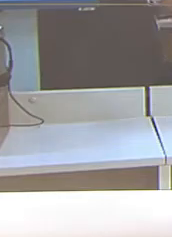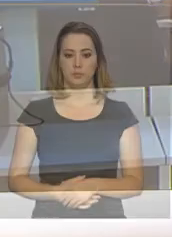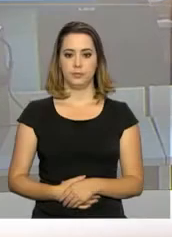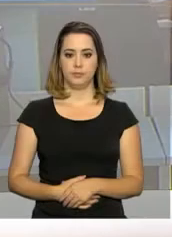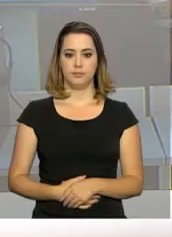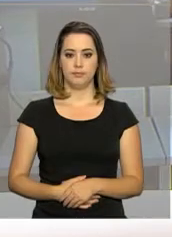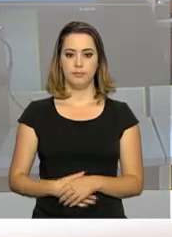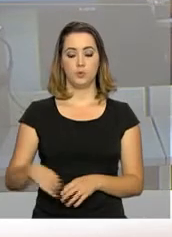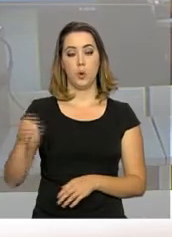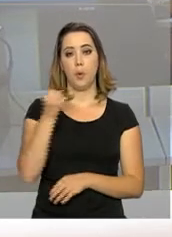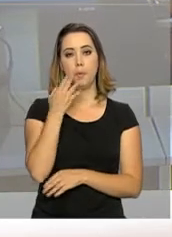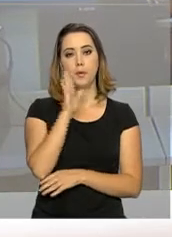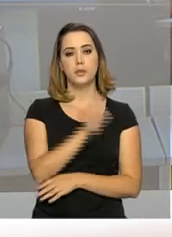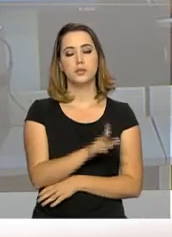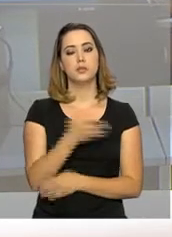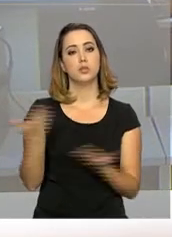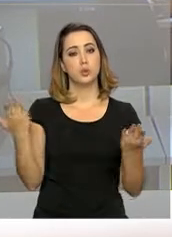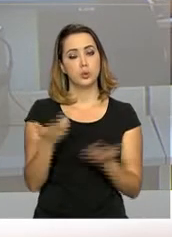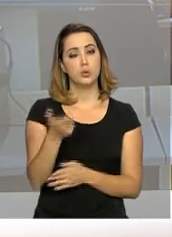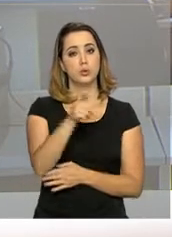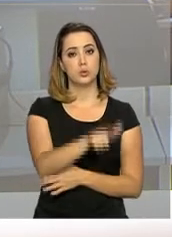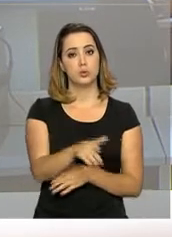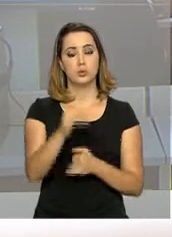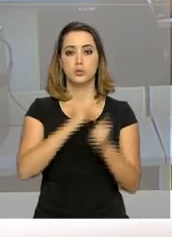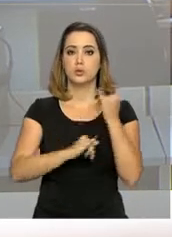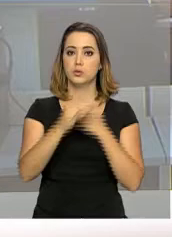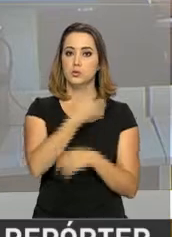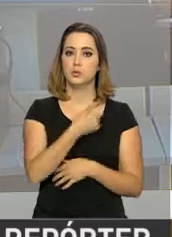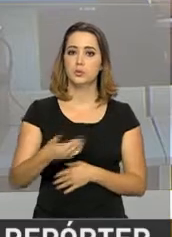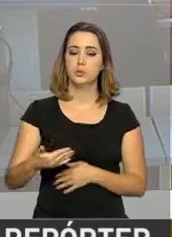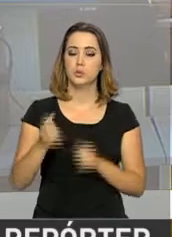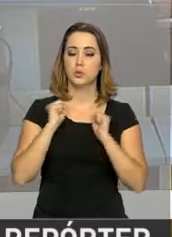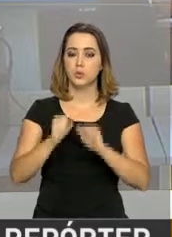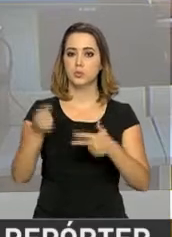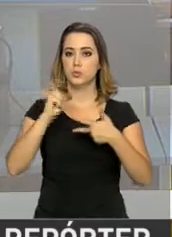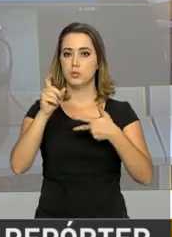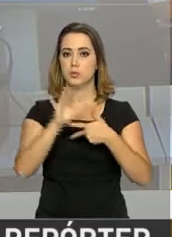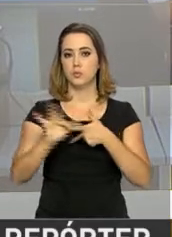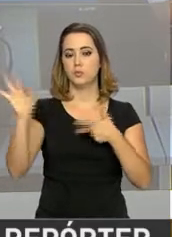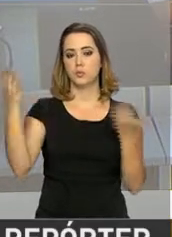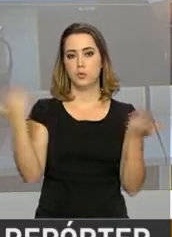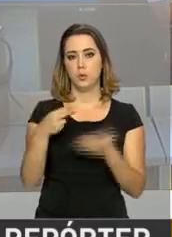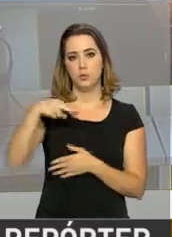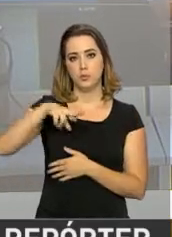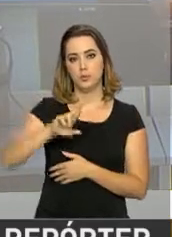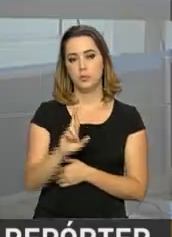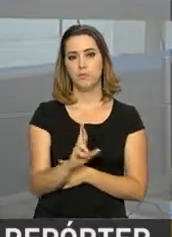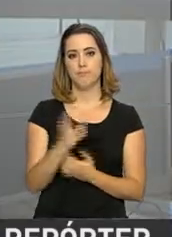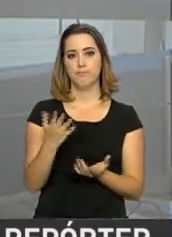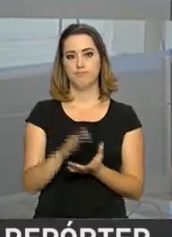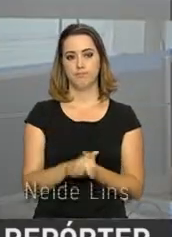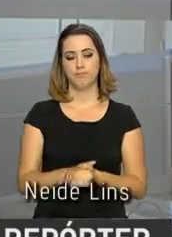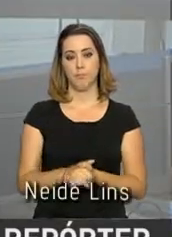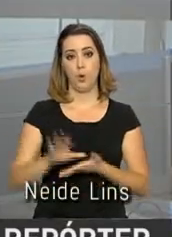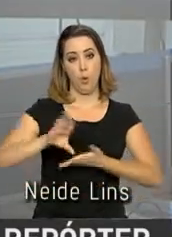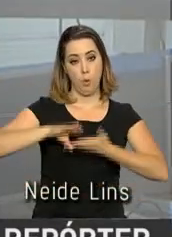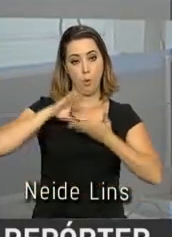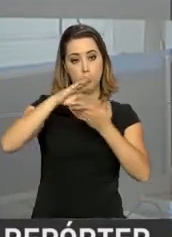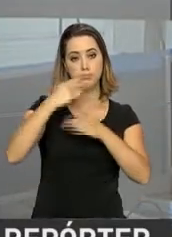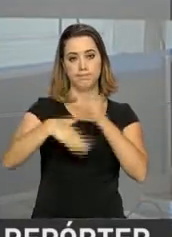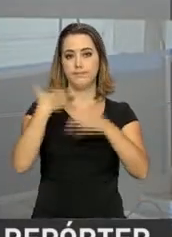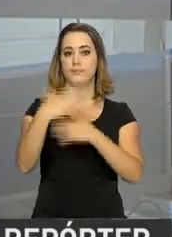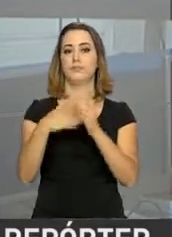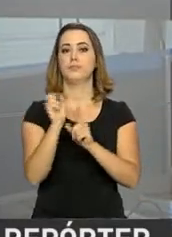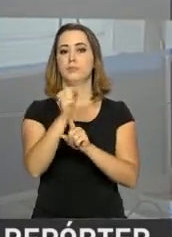olá boa tarde estamos de volta com as notícias do poder executivo federal aqui no repórter nbr o conselho de